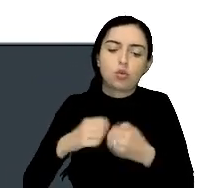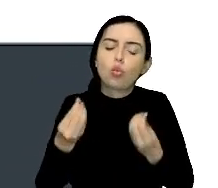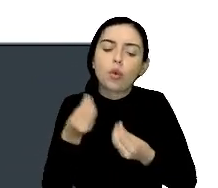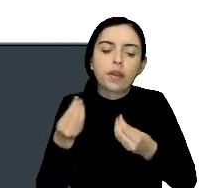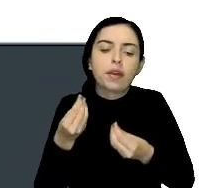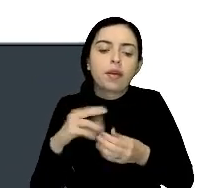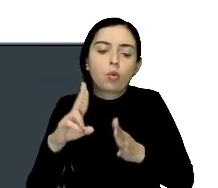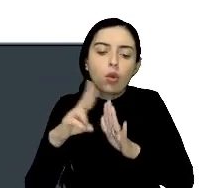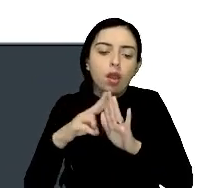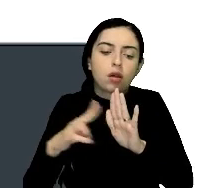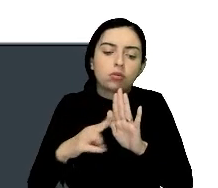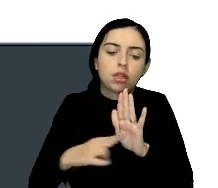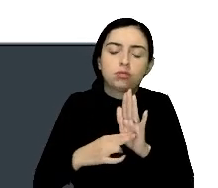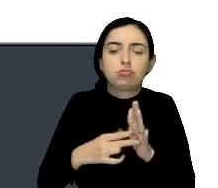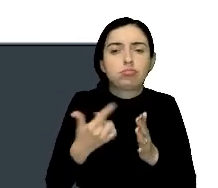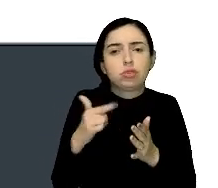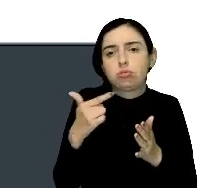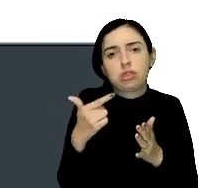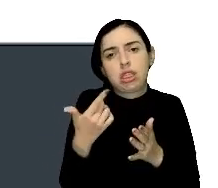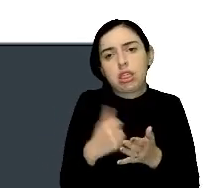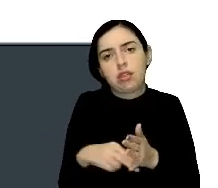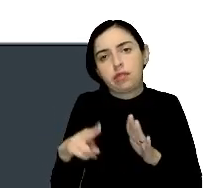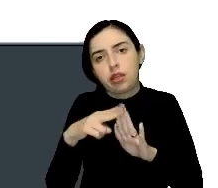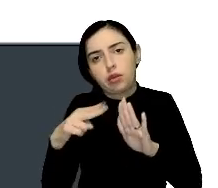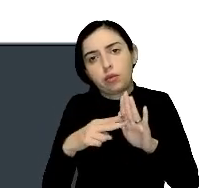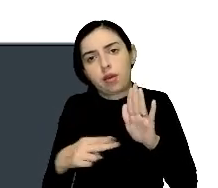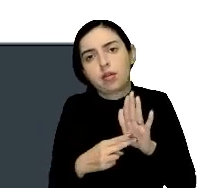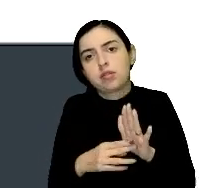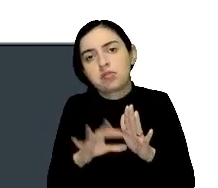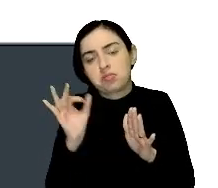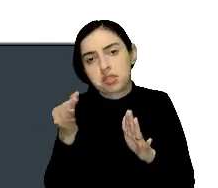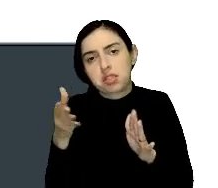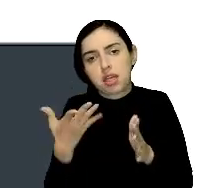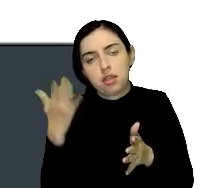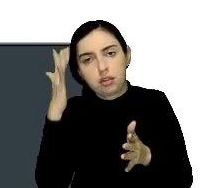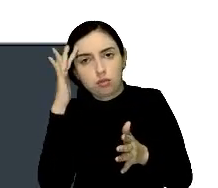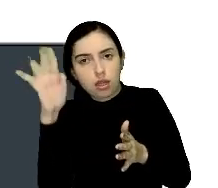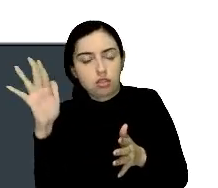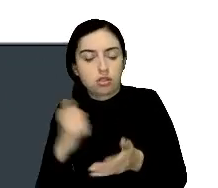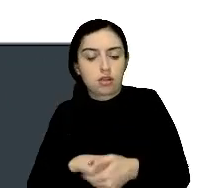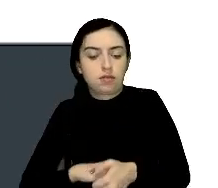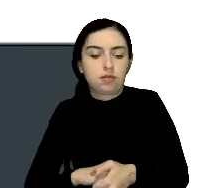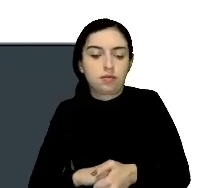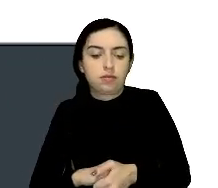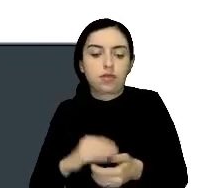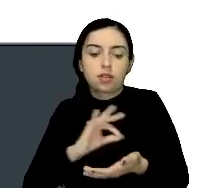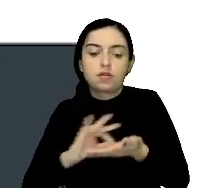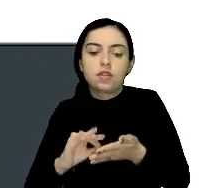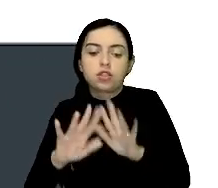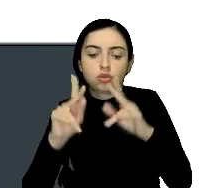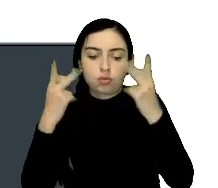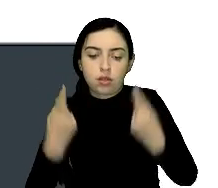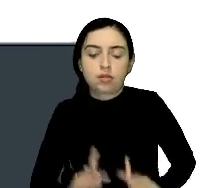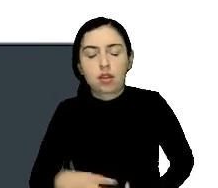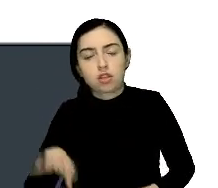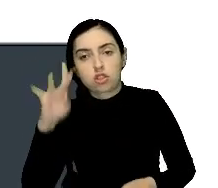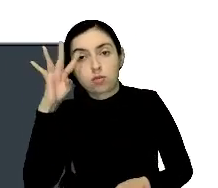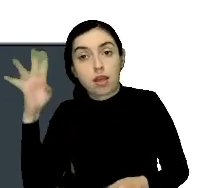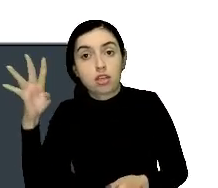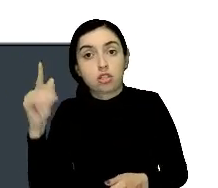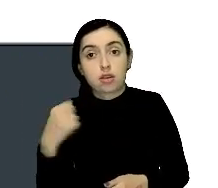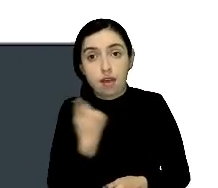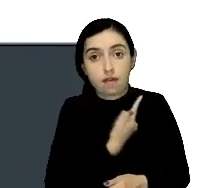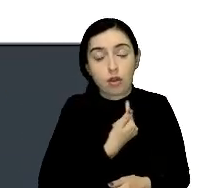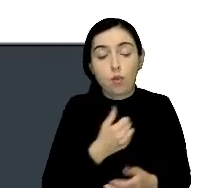regulamentado e não foi regulamentado do jeito que se imaginava? O visto humanitário. A gente imaginava que o artigo